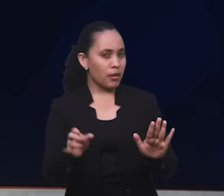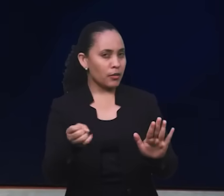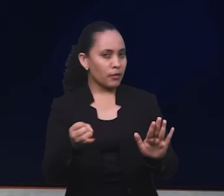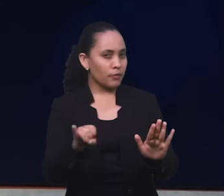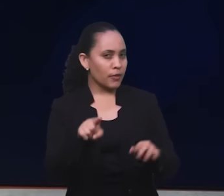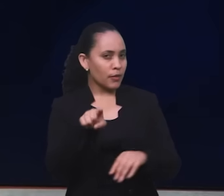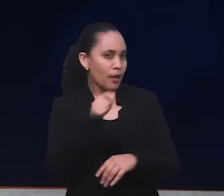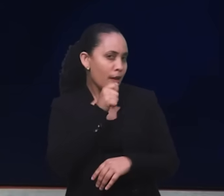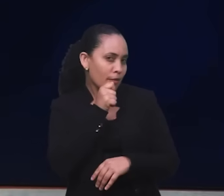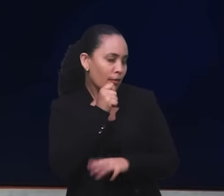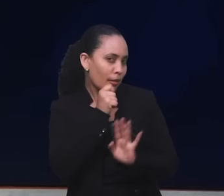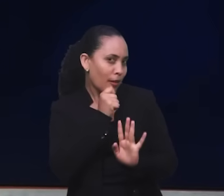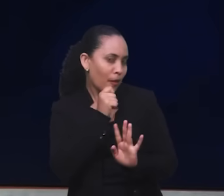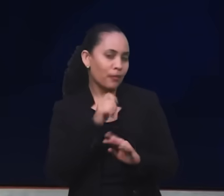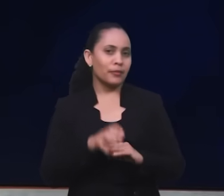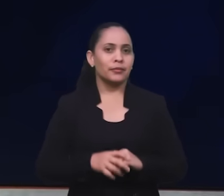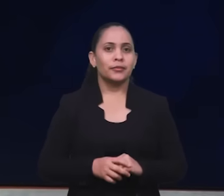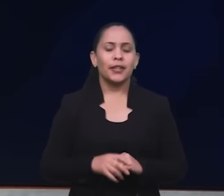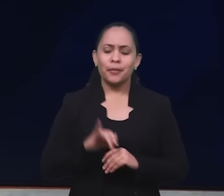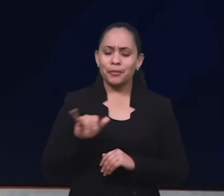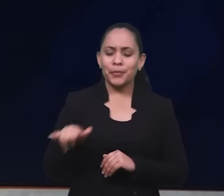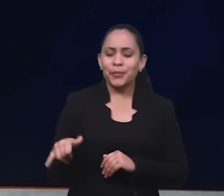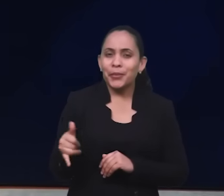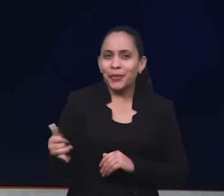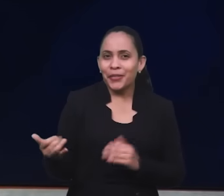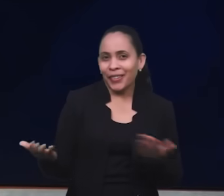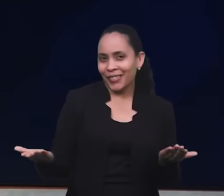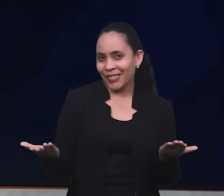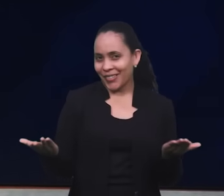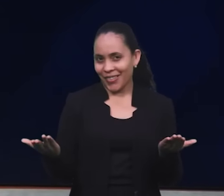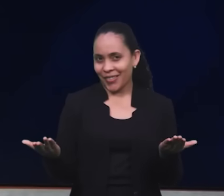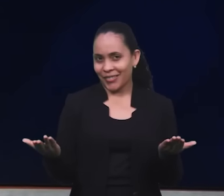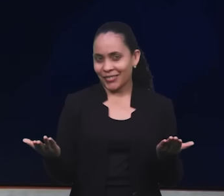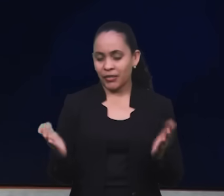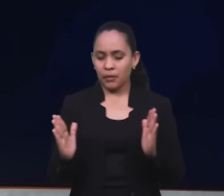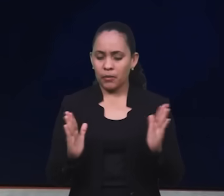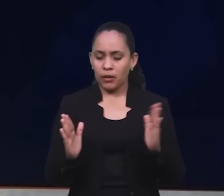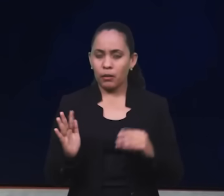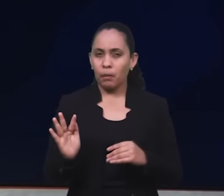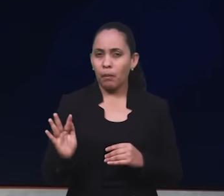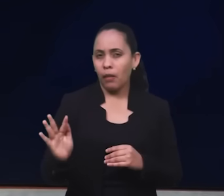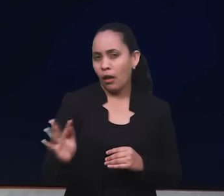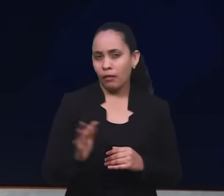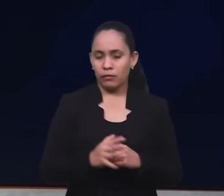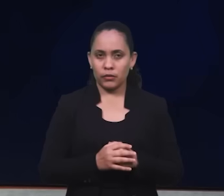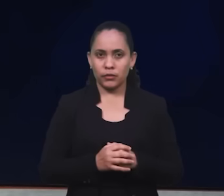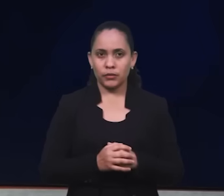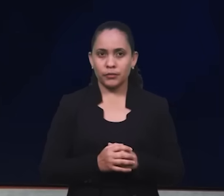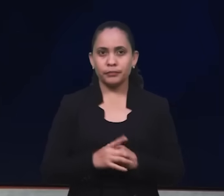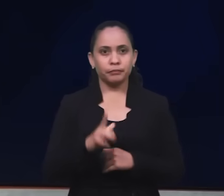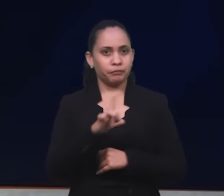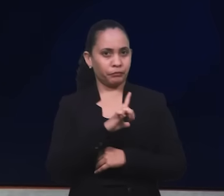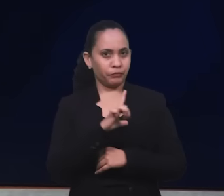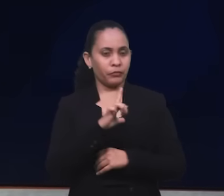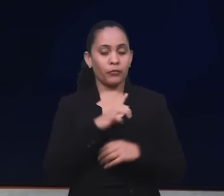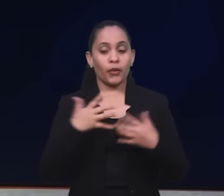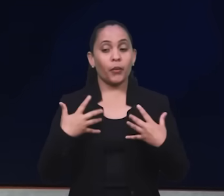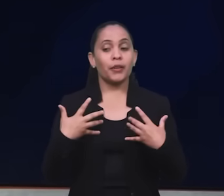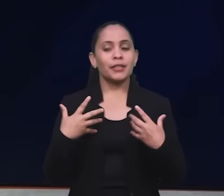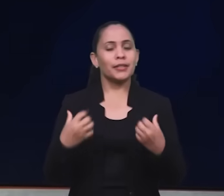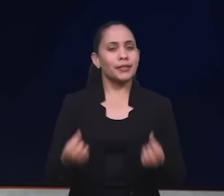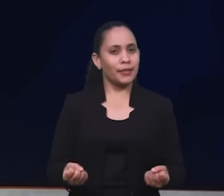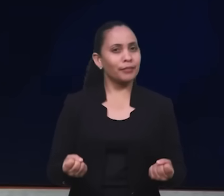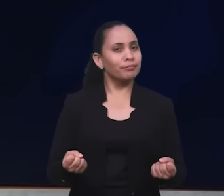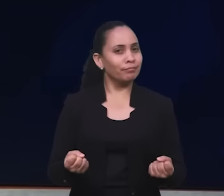você ainda não aceitou, aproveita esse breve momento e reflete sobre o aceitar